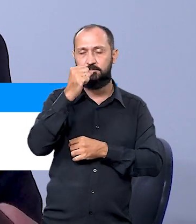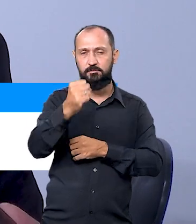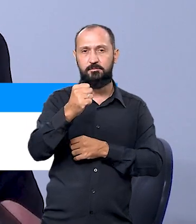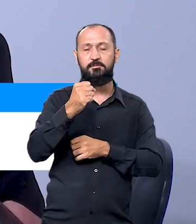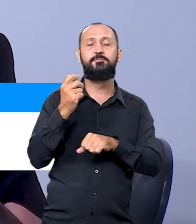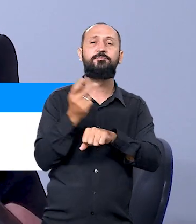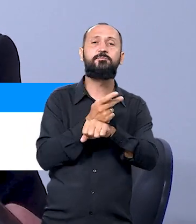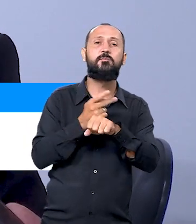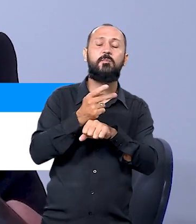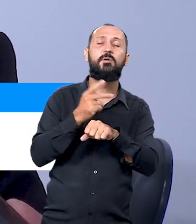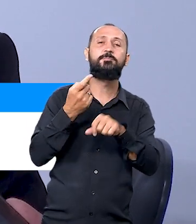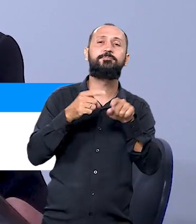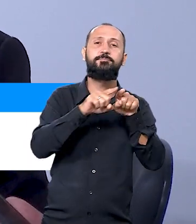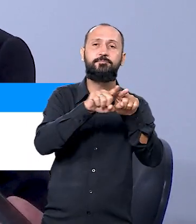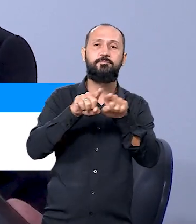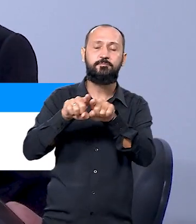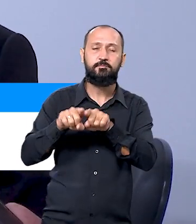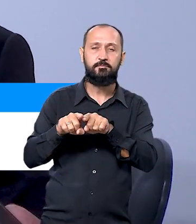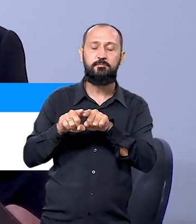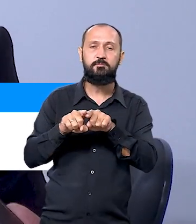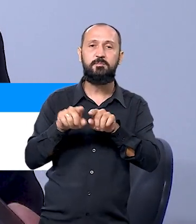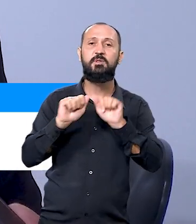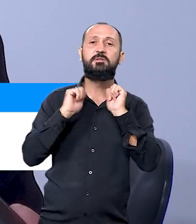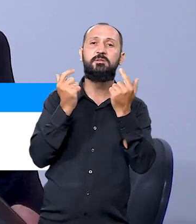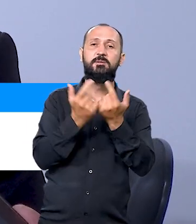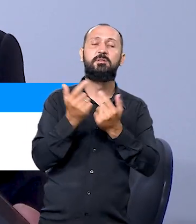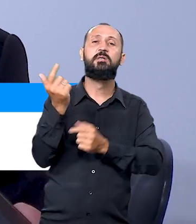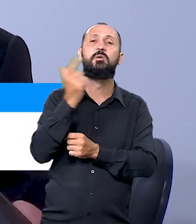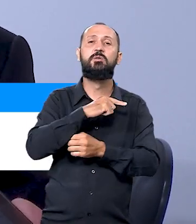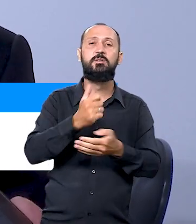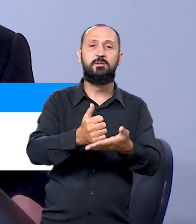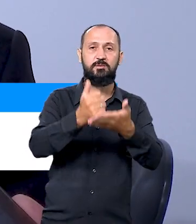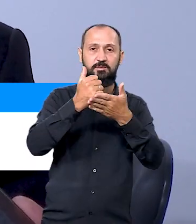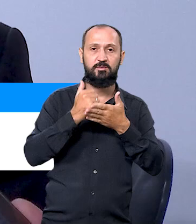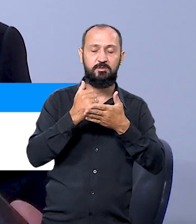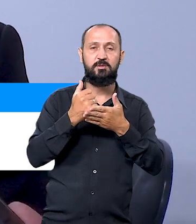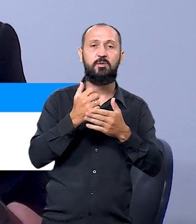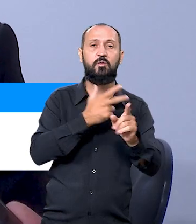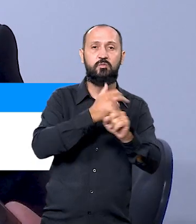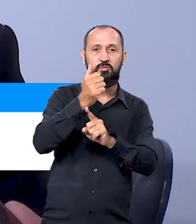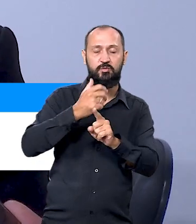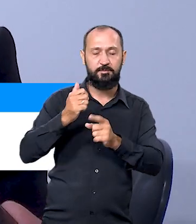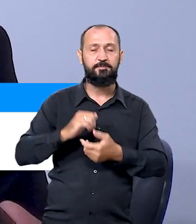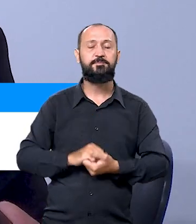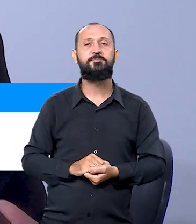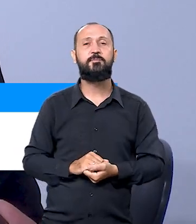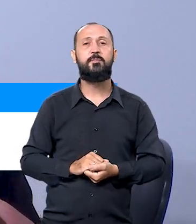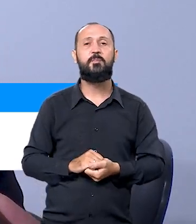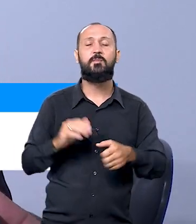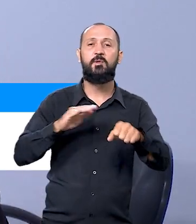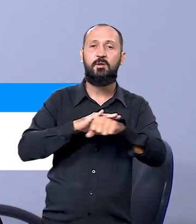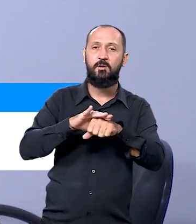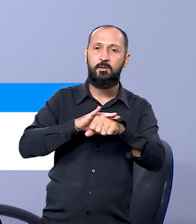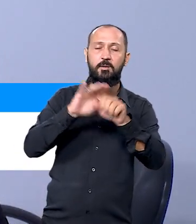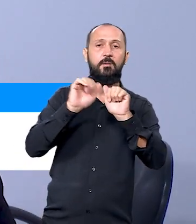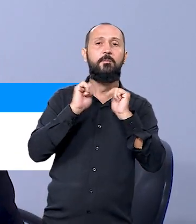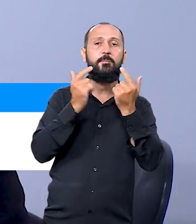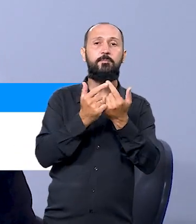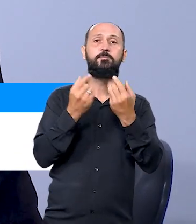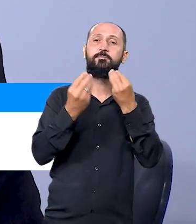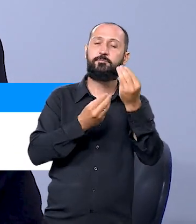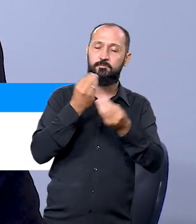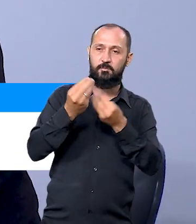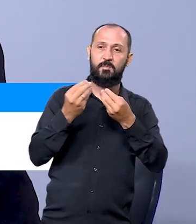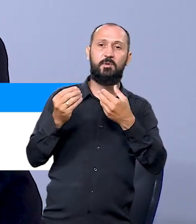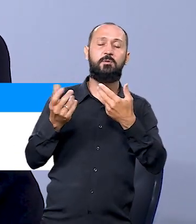grandes e a gente vem buscando alternativas e a parceria da Assembleia justamente para que ela nos ajude a vencer cada um deles e falando Justamente na